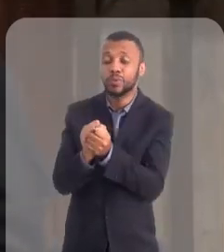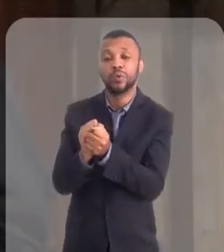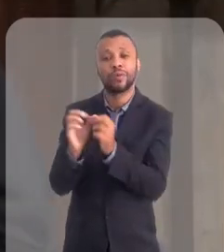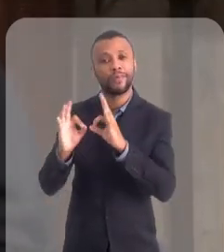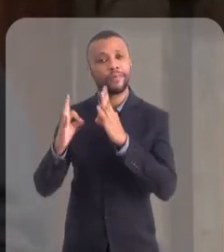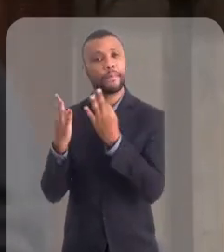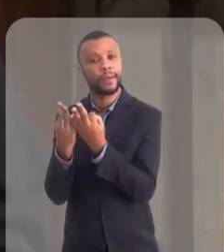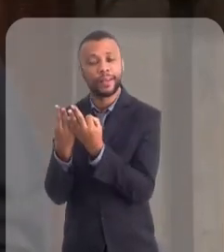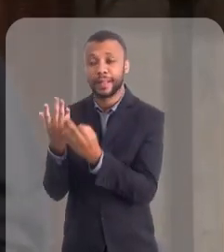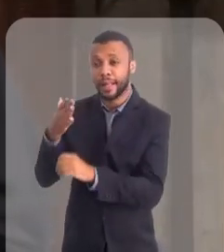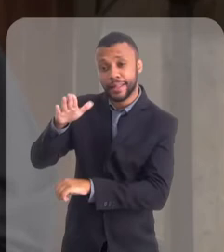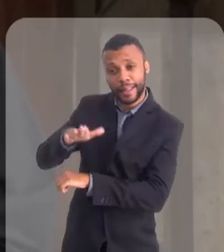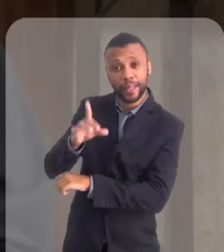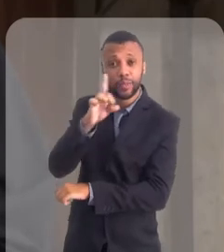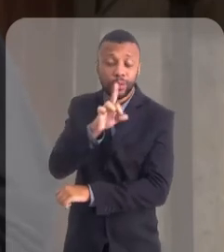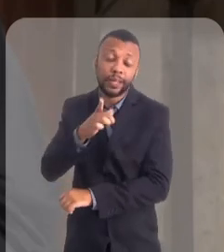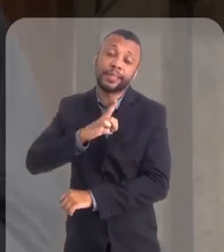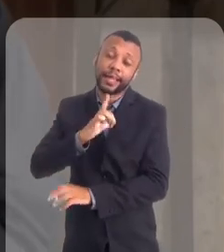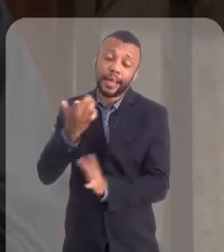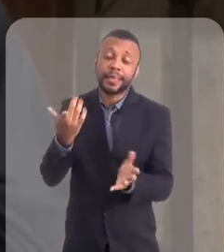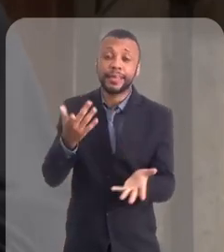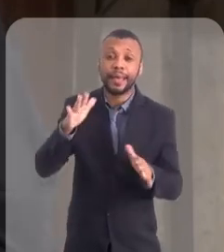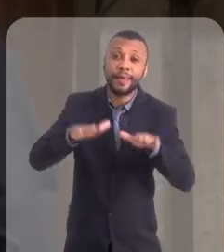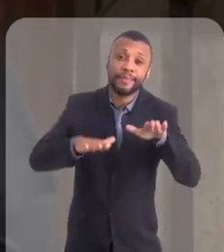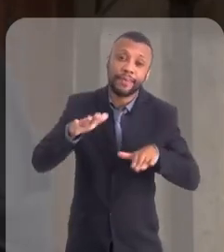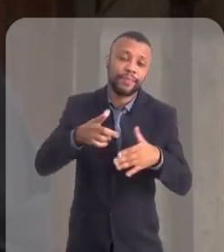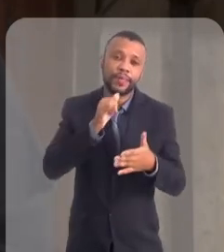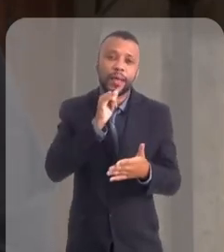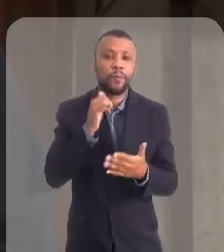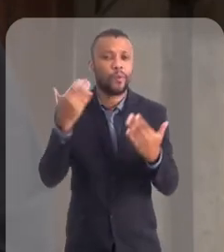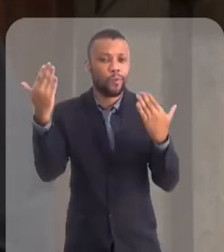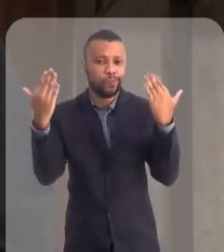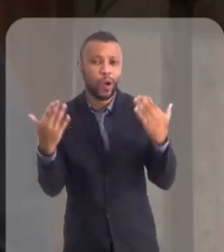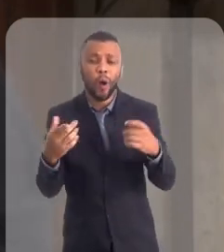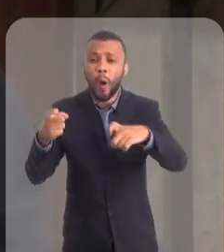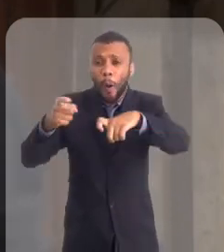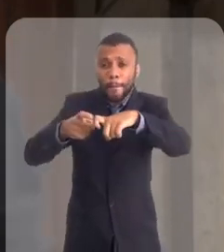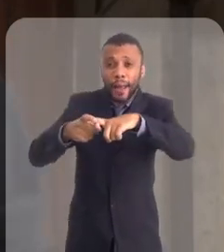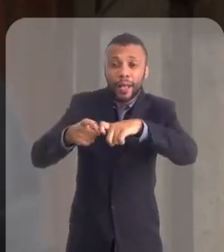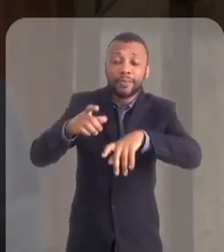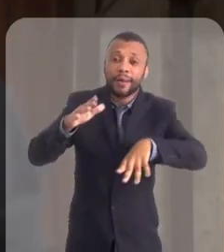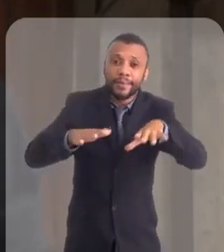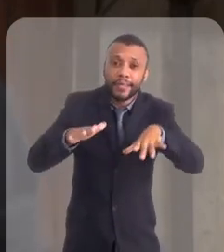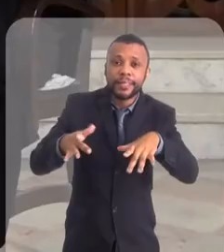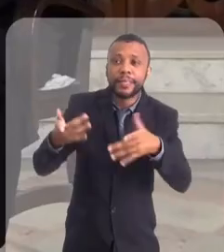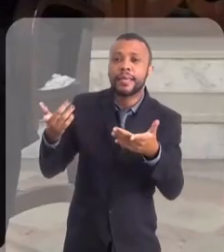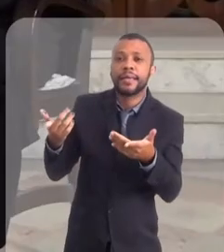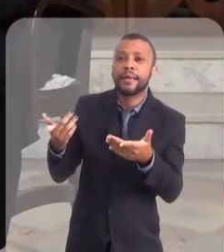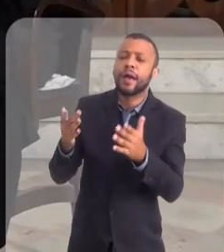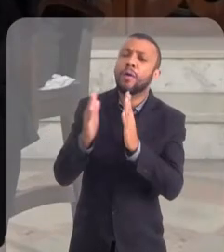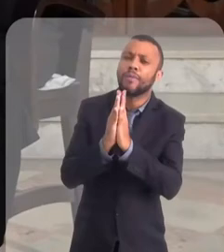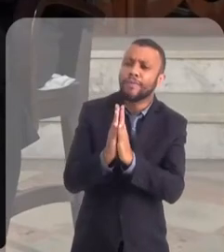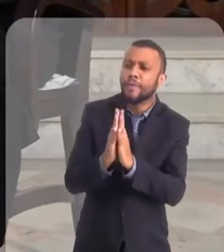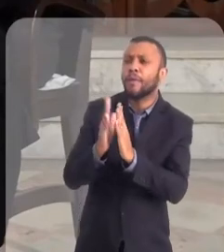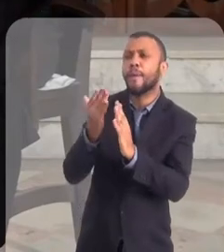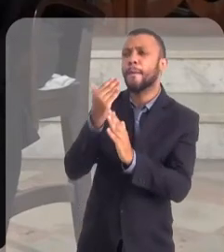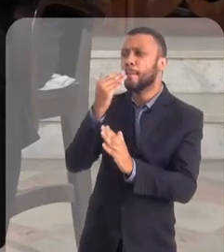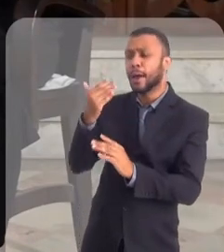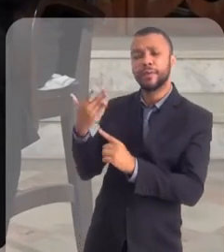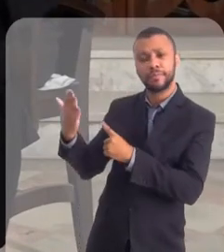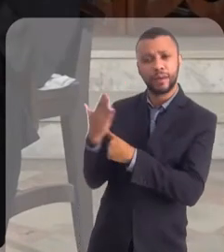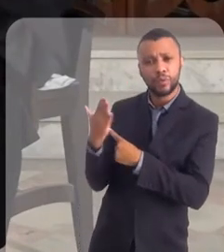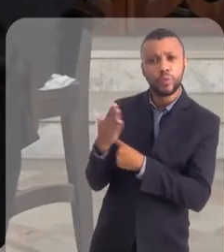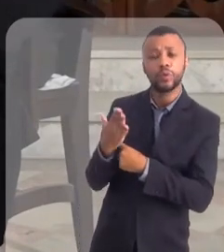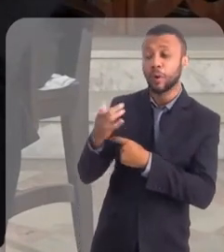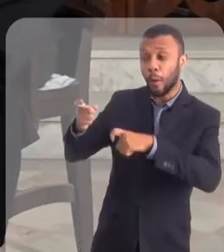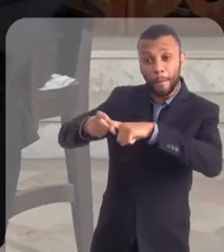com a família na tarde do domingo. Então, existem essas renúncias próprias. Assim como acontece às vezes com o médico, não certo. Toca o celular no meio da noite,